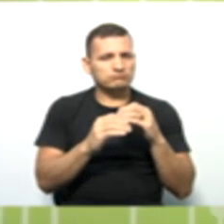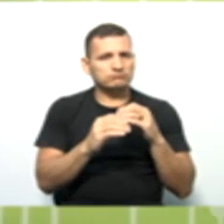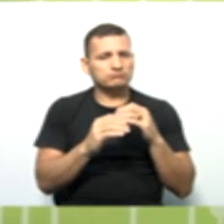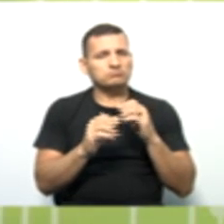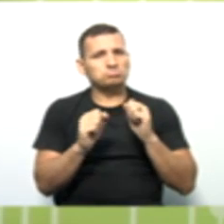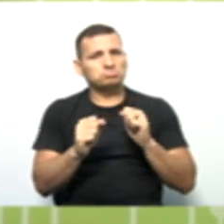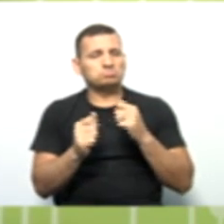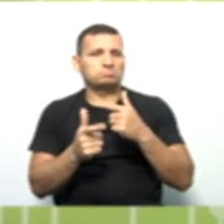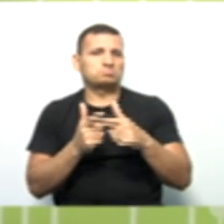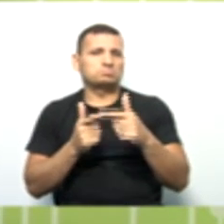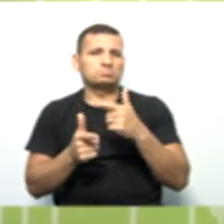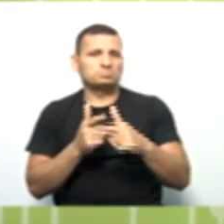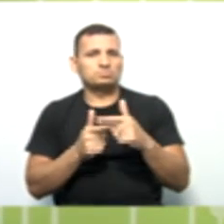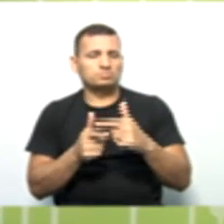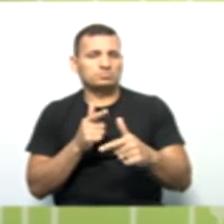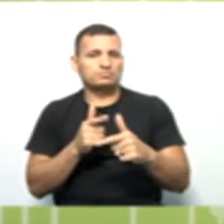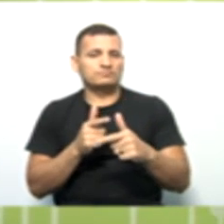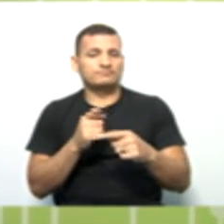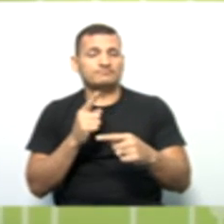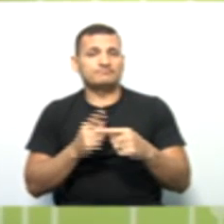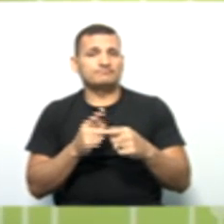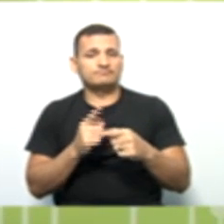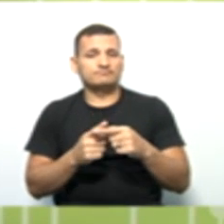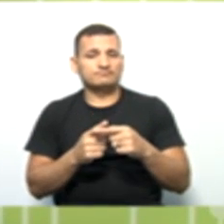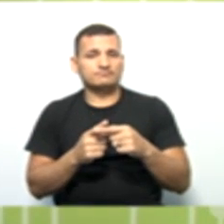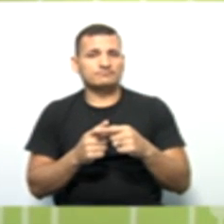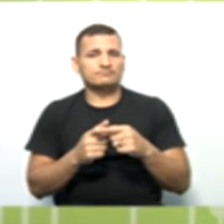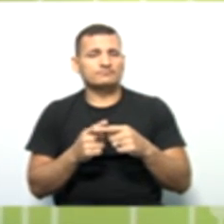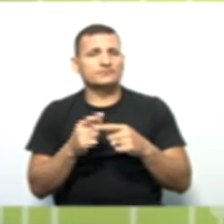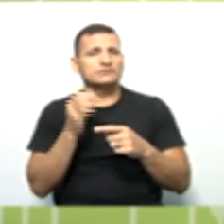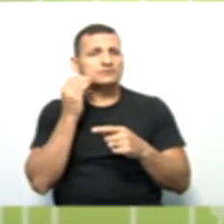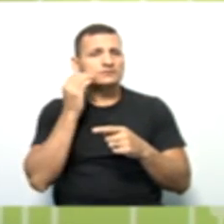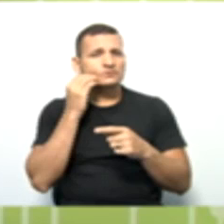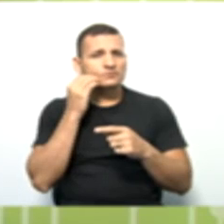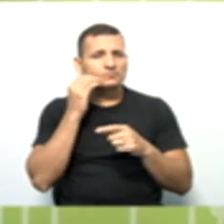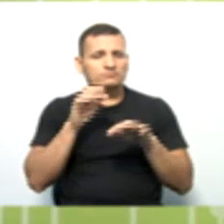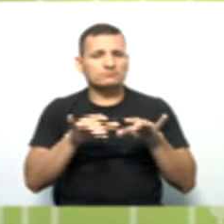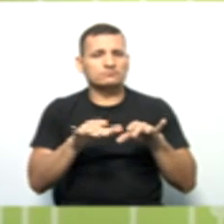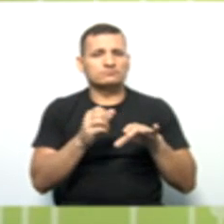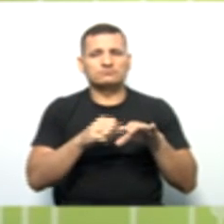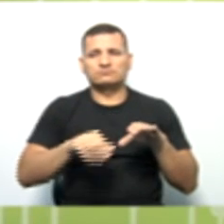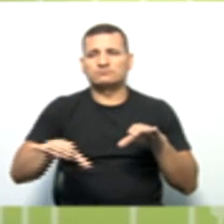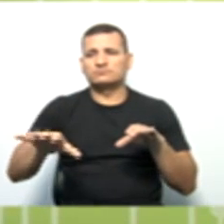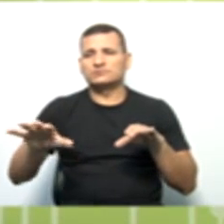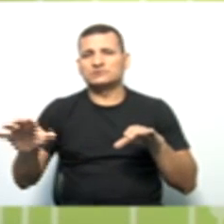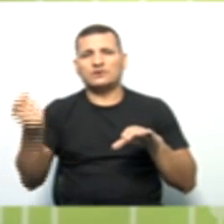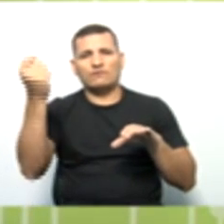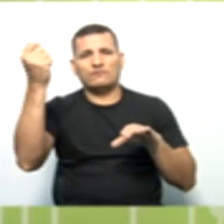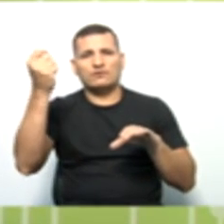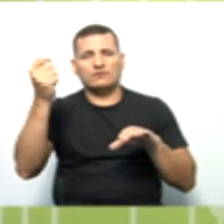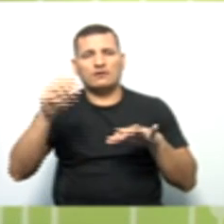Principalmente ao desempenho. Não é isso por quê? Porque eu vou tentar salvar uma informação, vai ficar lento, vai